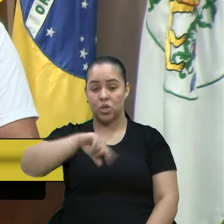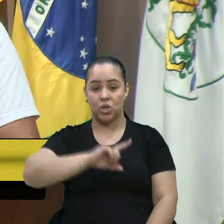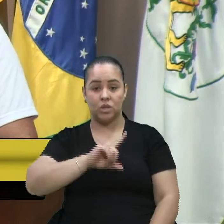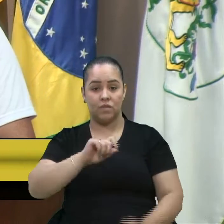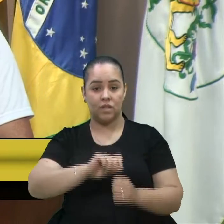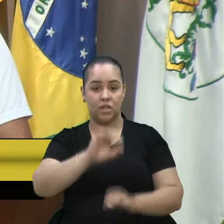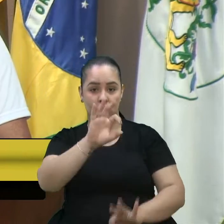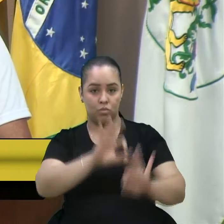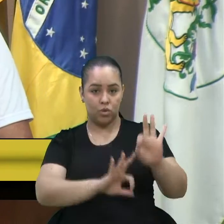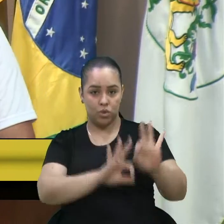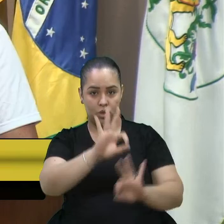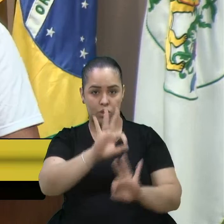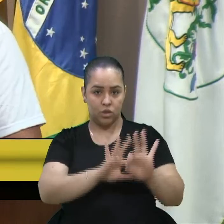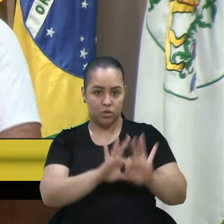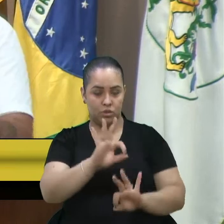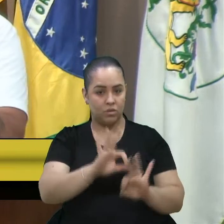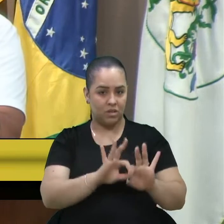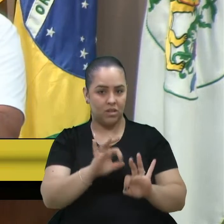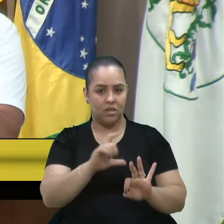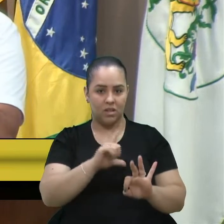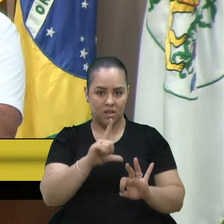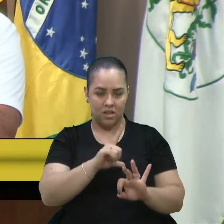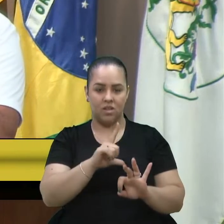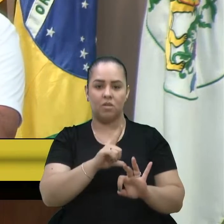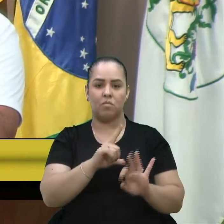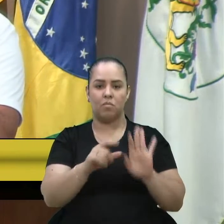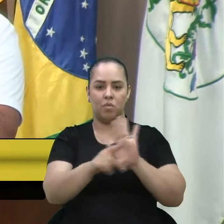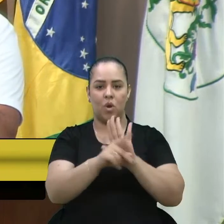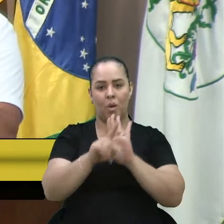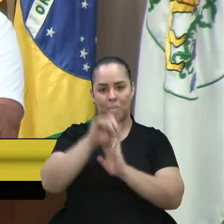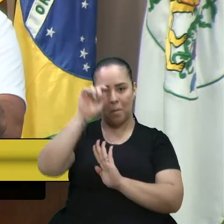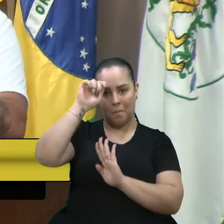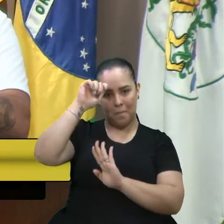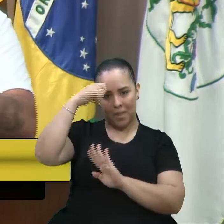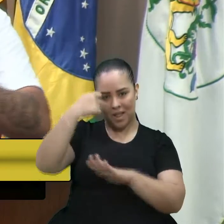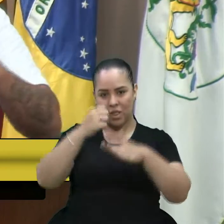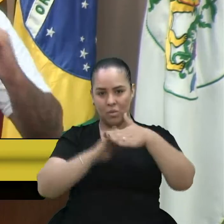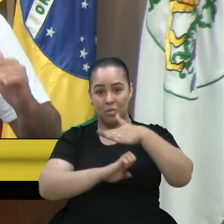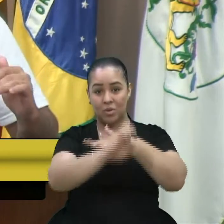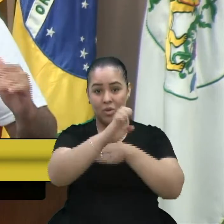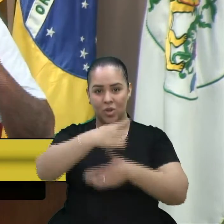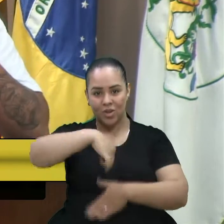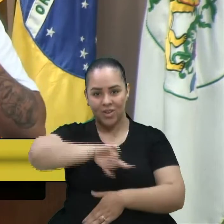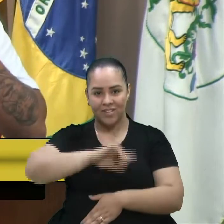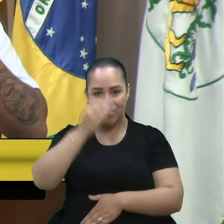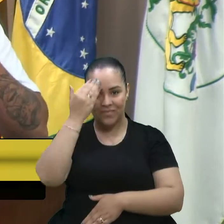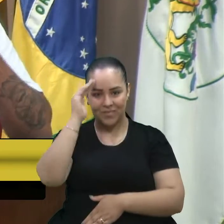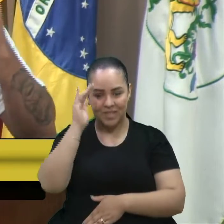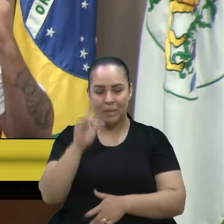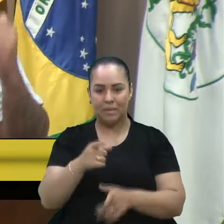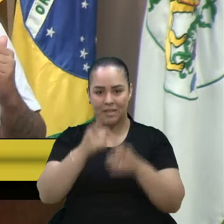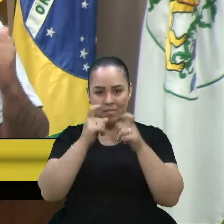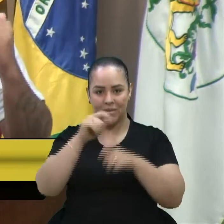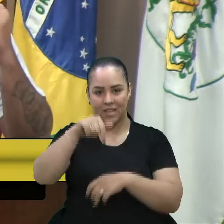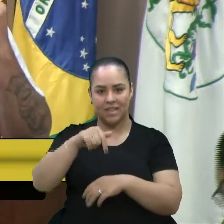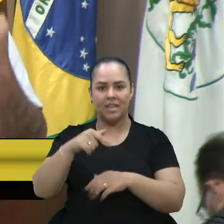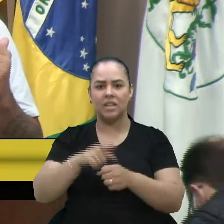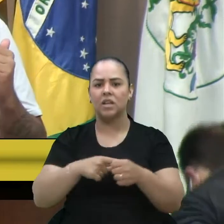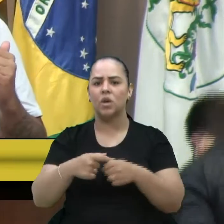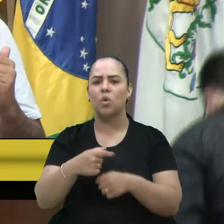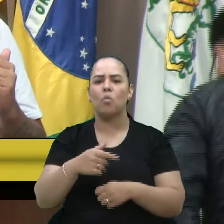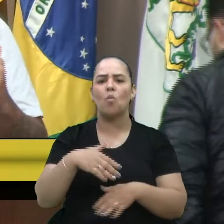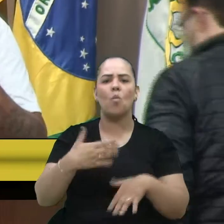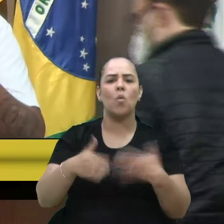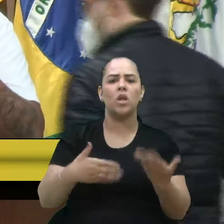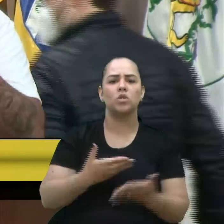projeto de afroempreendedorismo. Nós entendemos e percebemos na nossa cidade quantos homens e